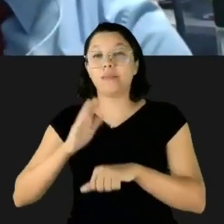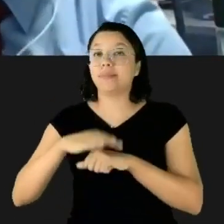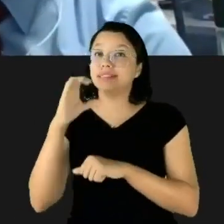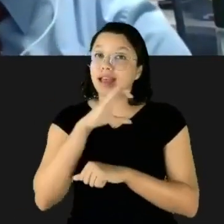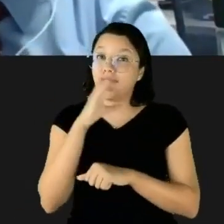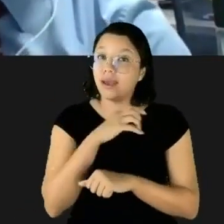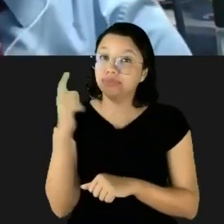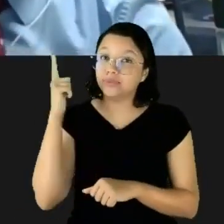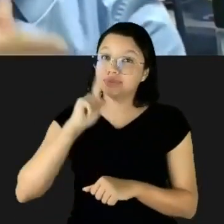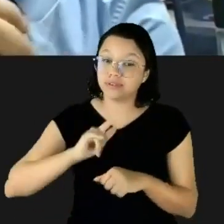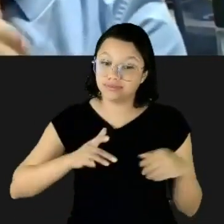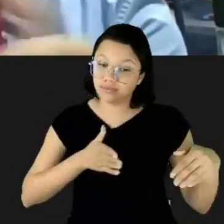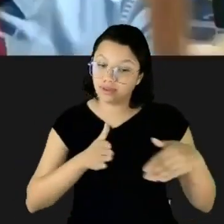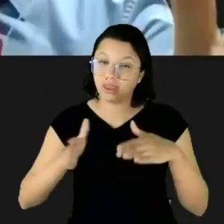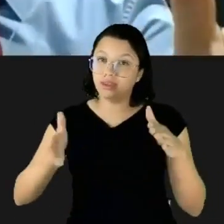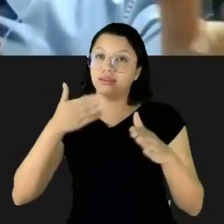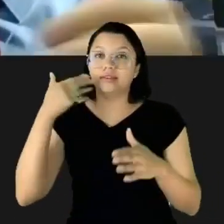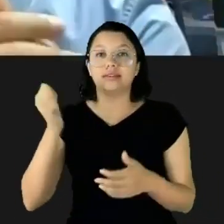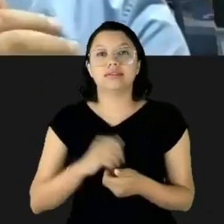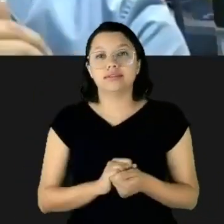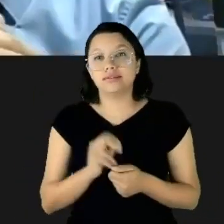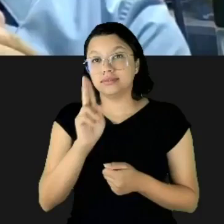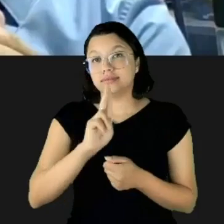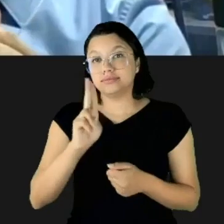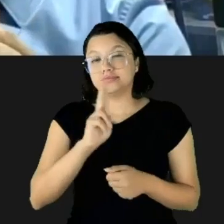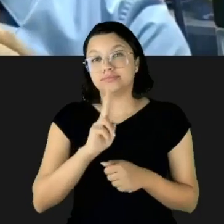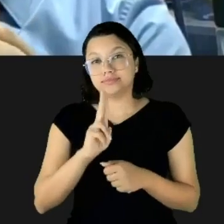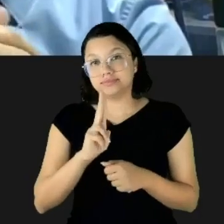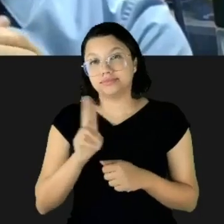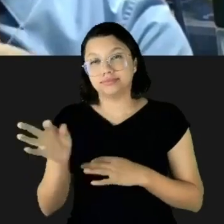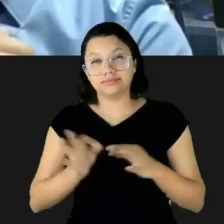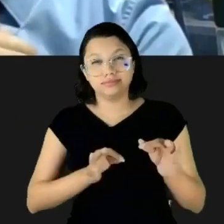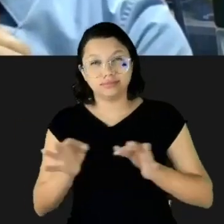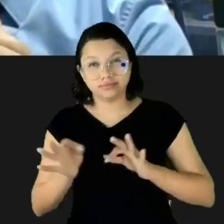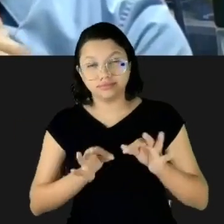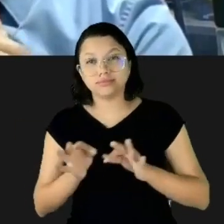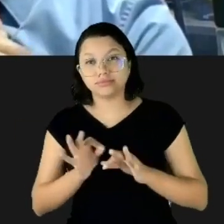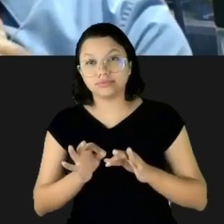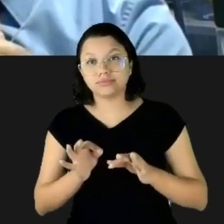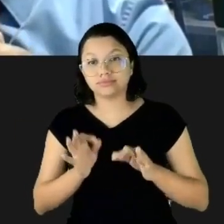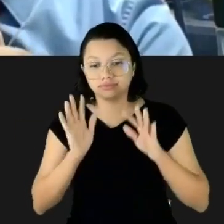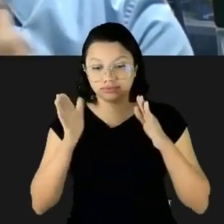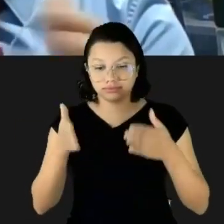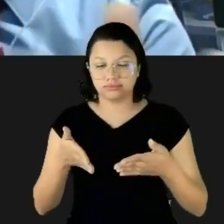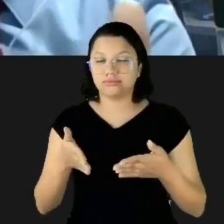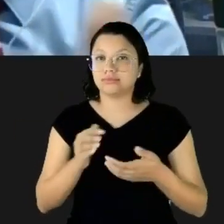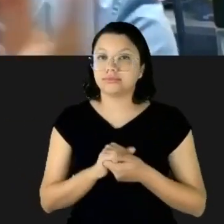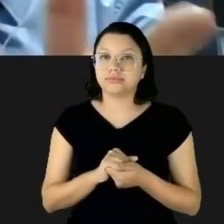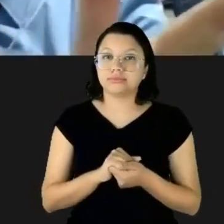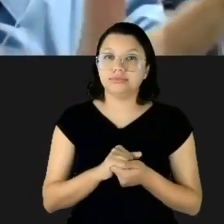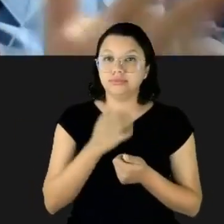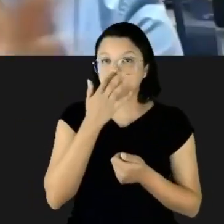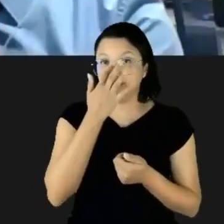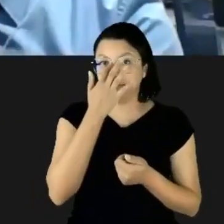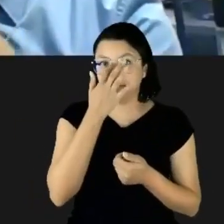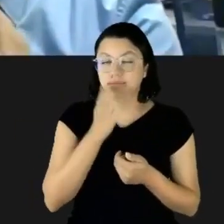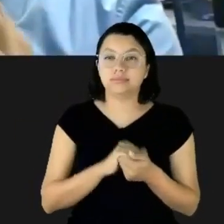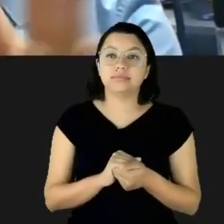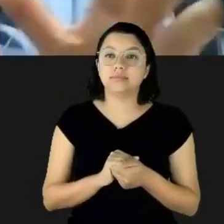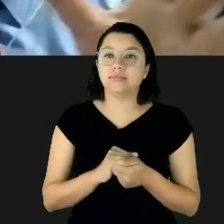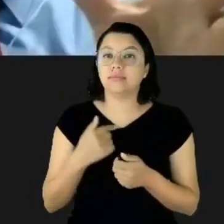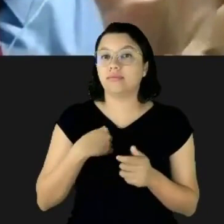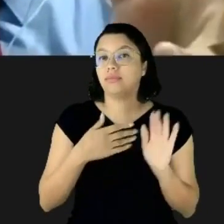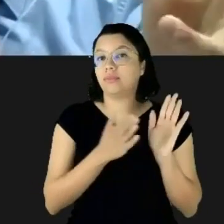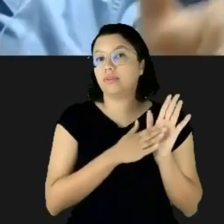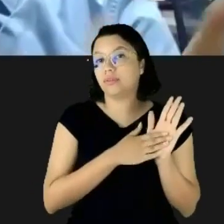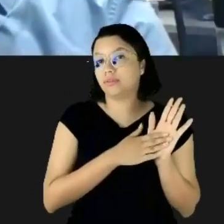por uma jornada melhor. Usar uma estratégia para isso. uma estratégia que eu proponho, por